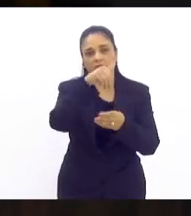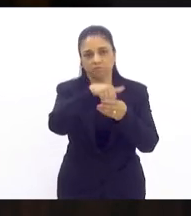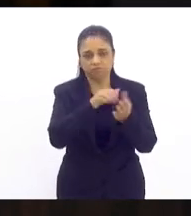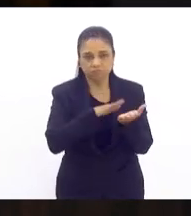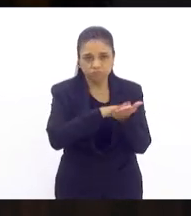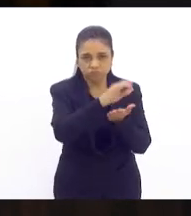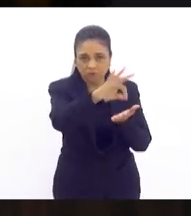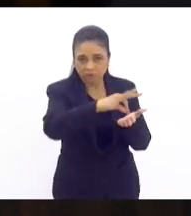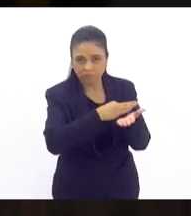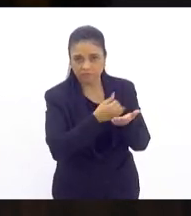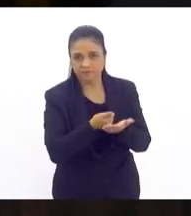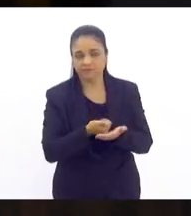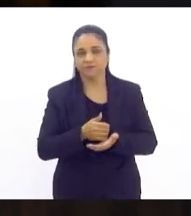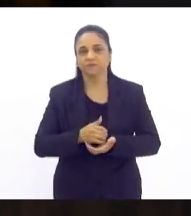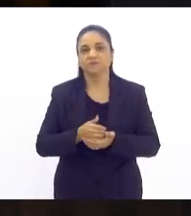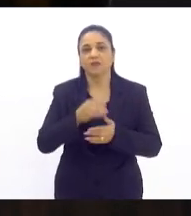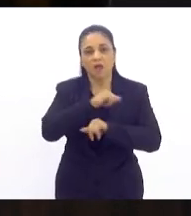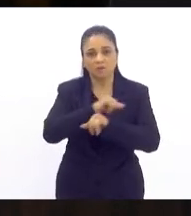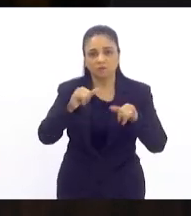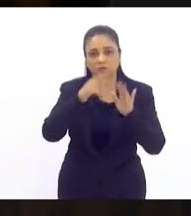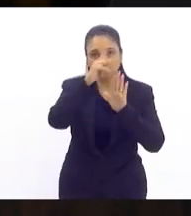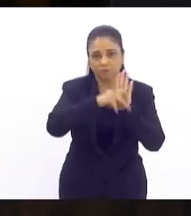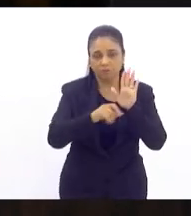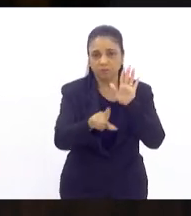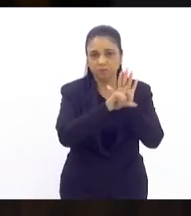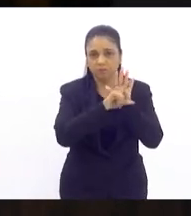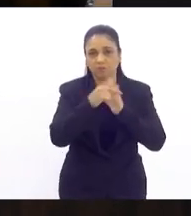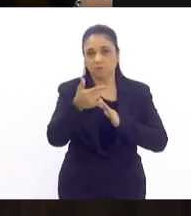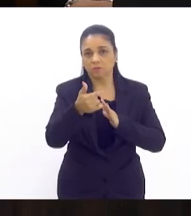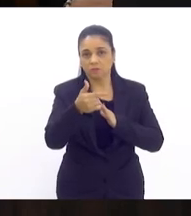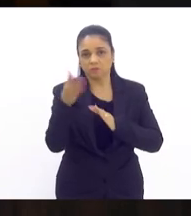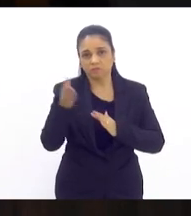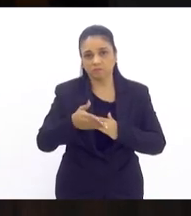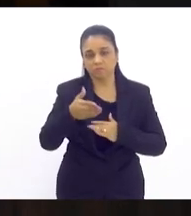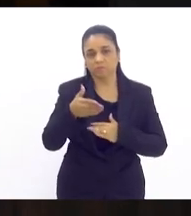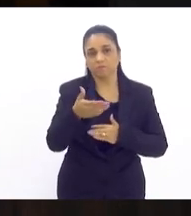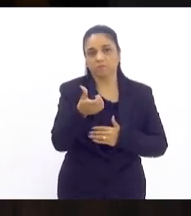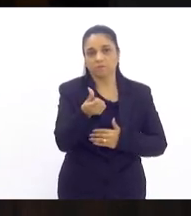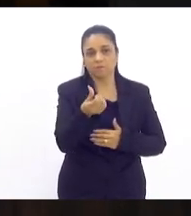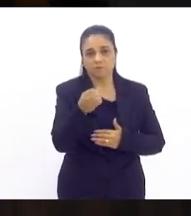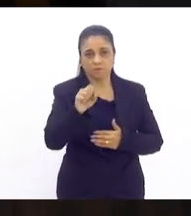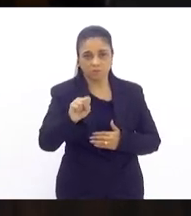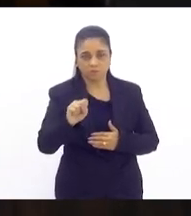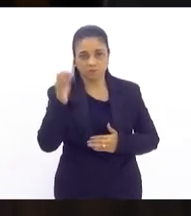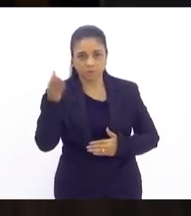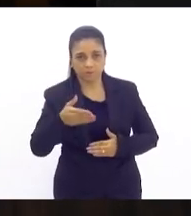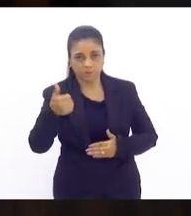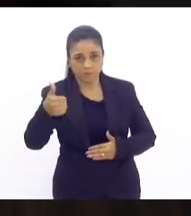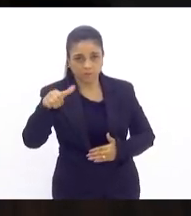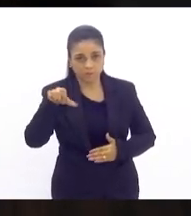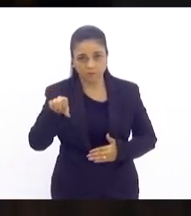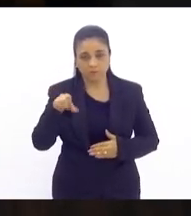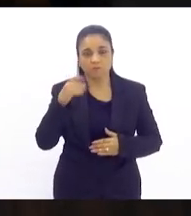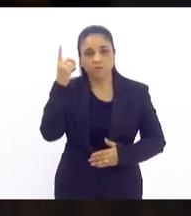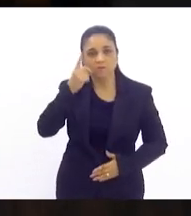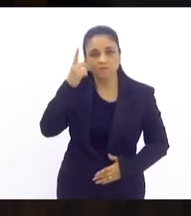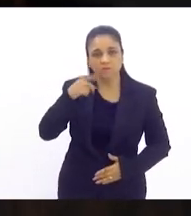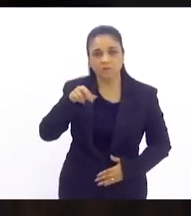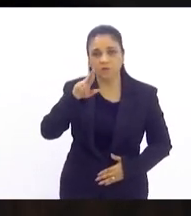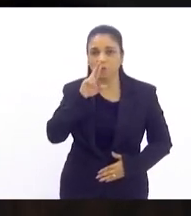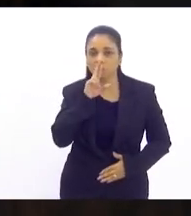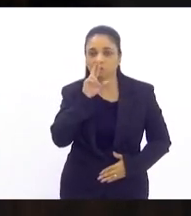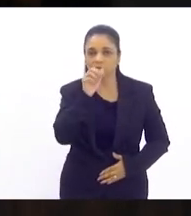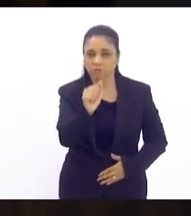autógrafo anuncie projeto de lei número 1268 a 2019 de autoria dos deputados Rodrigo